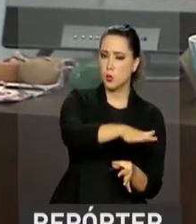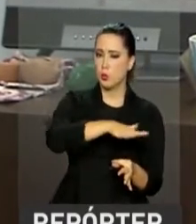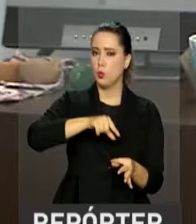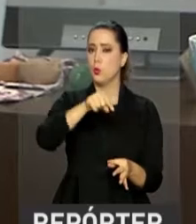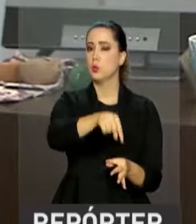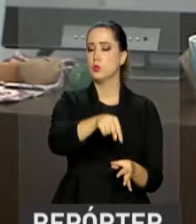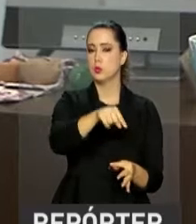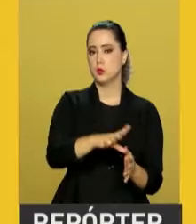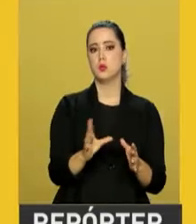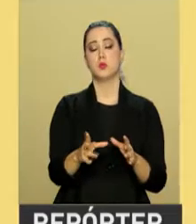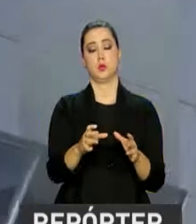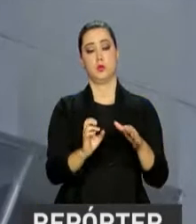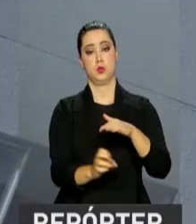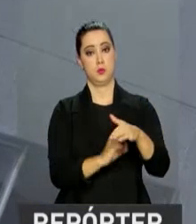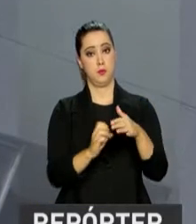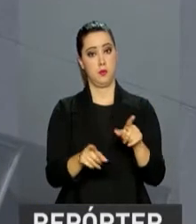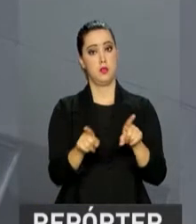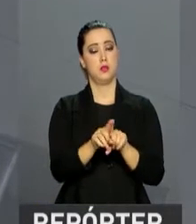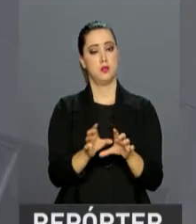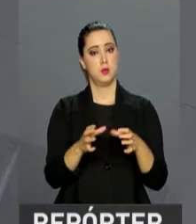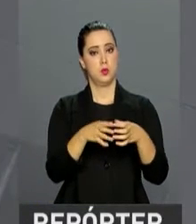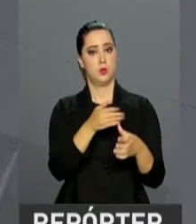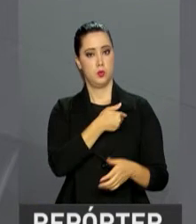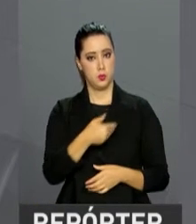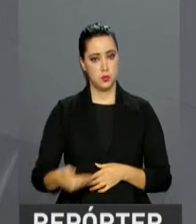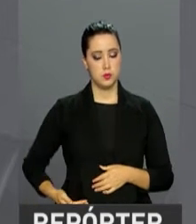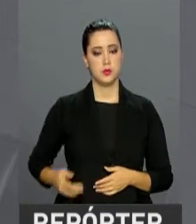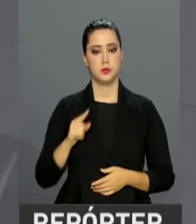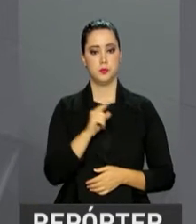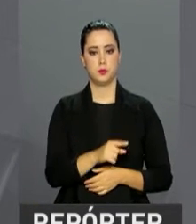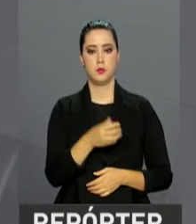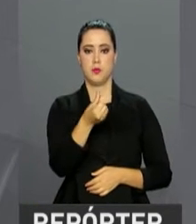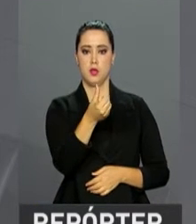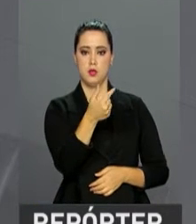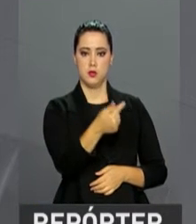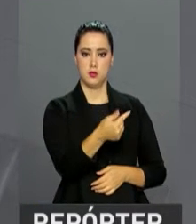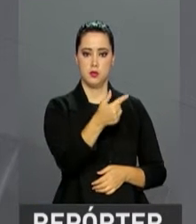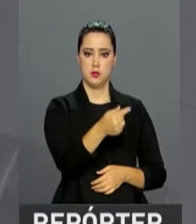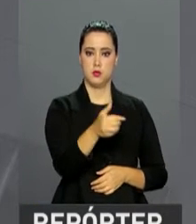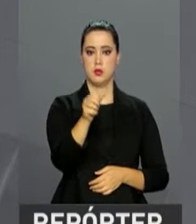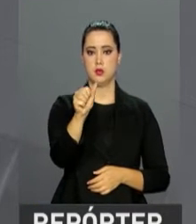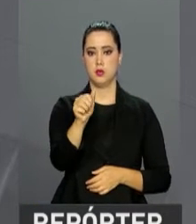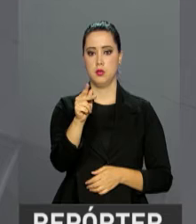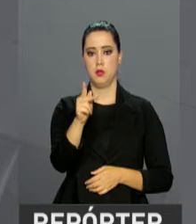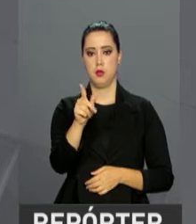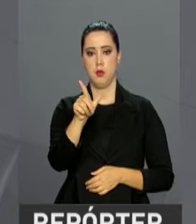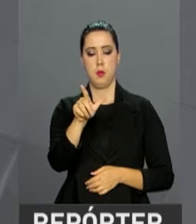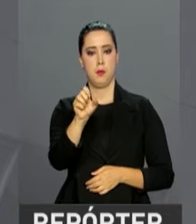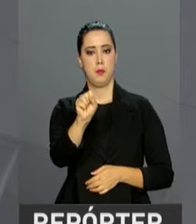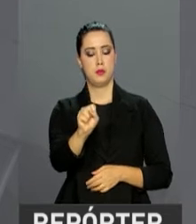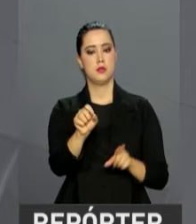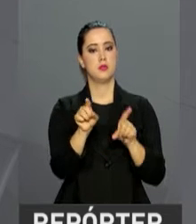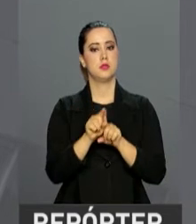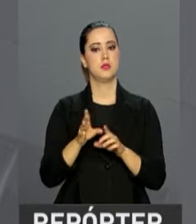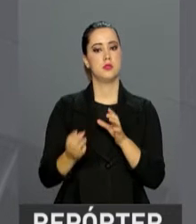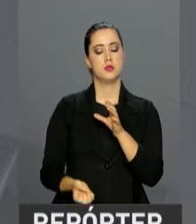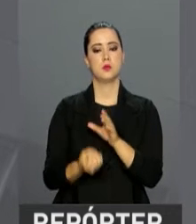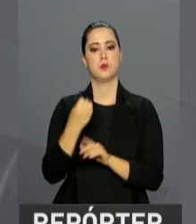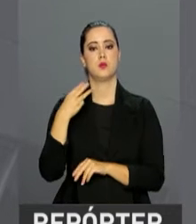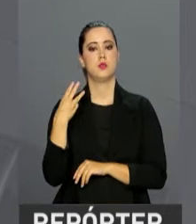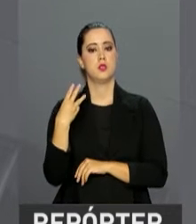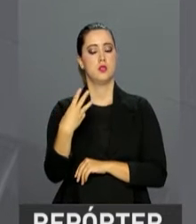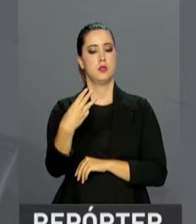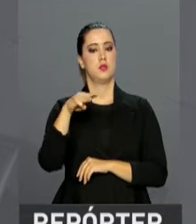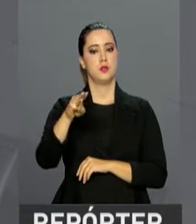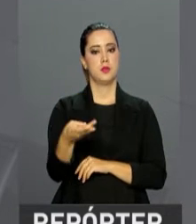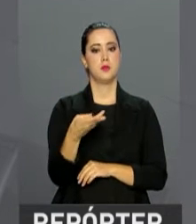públicas e privadas são 677 arranjos produtivos locais no brasil empregam 3 milhões de trabalhadores